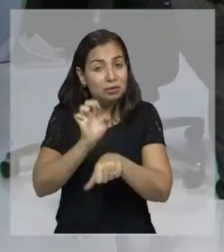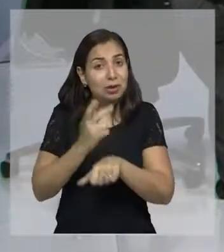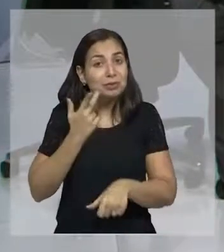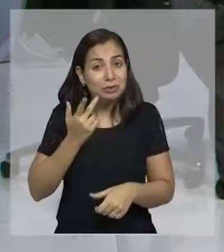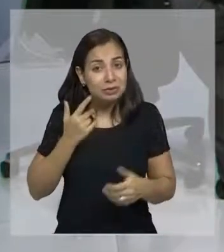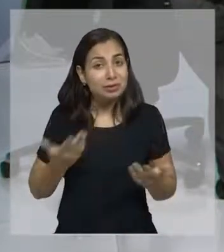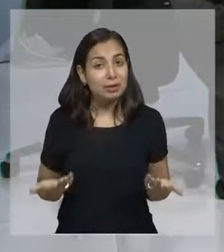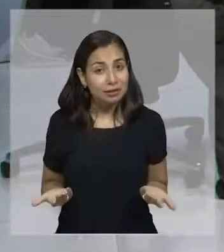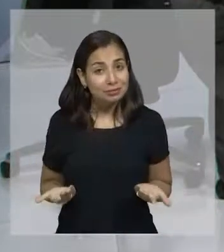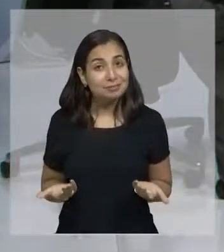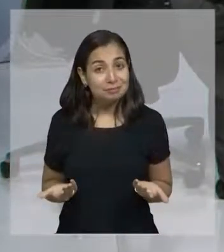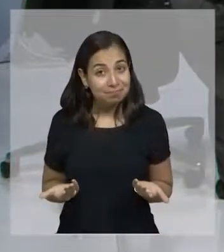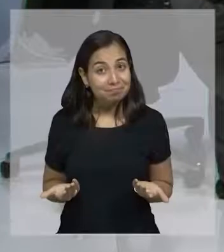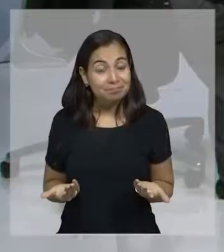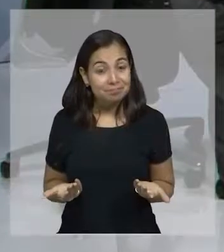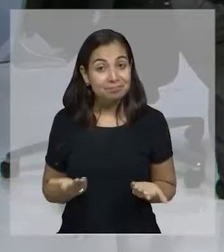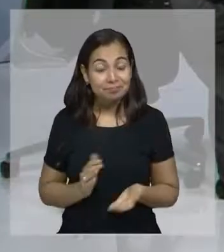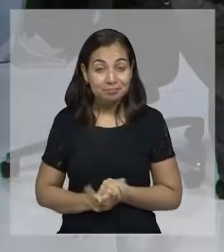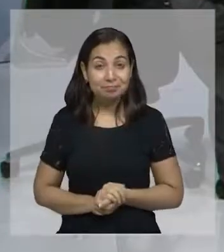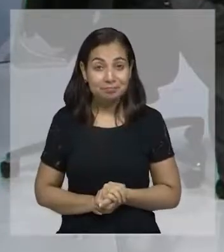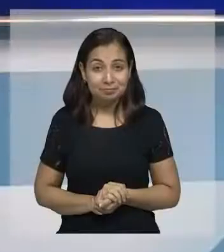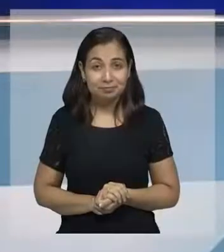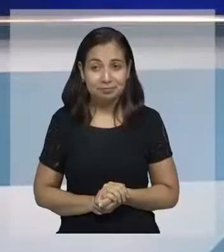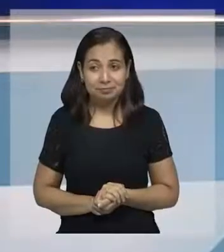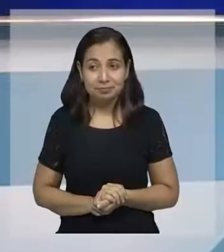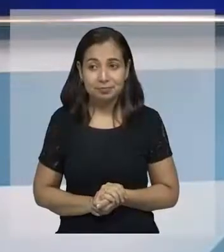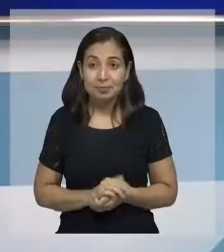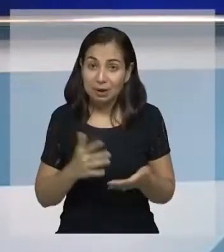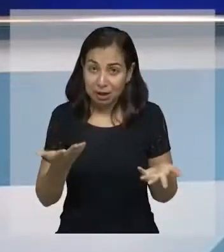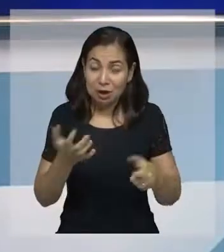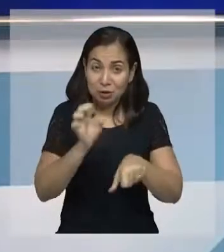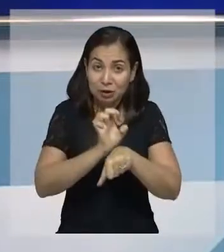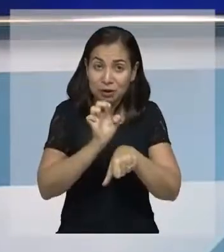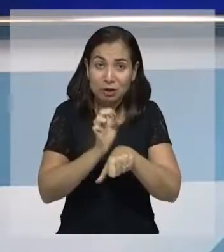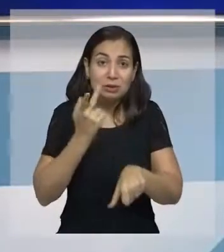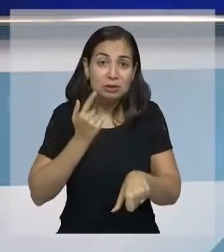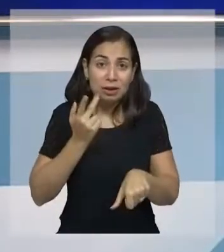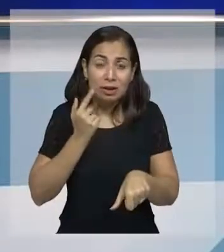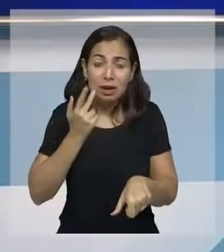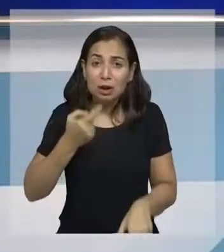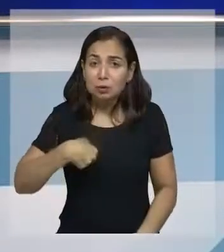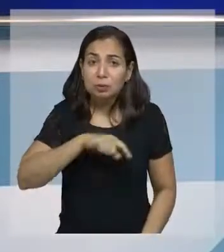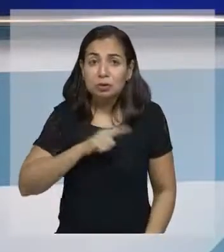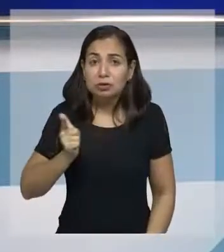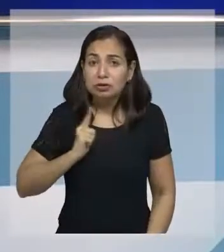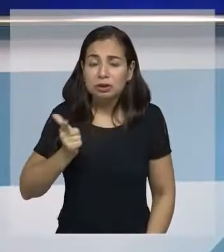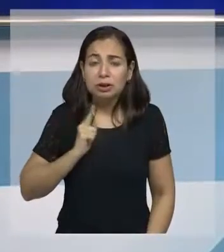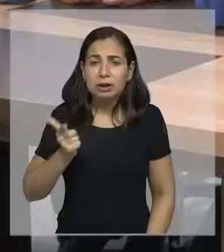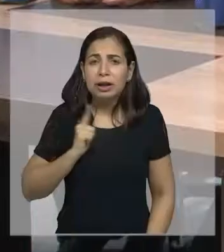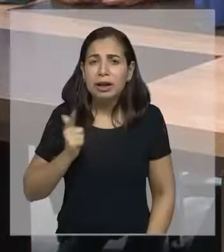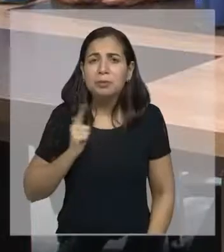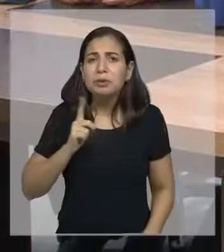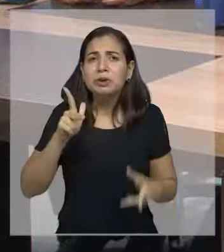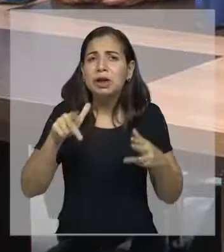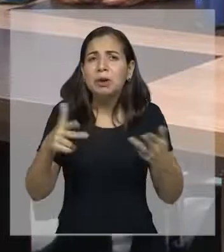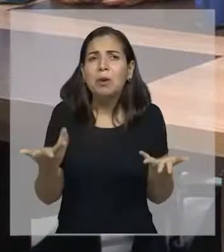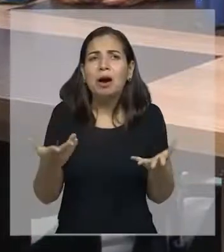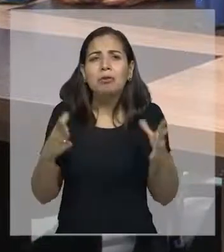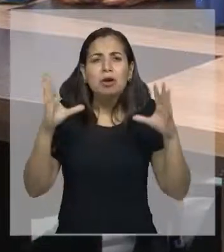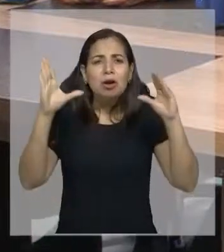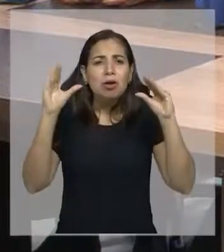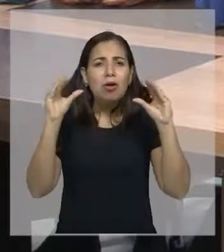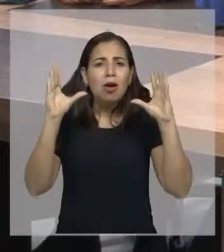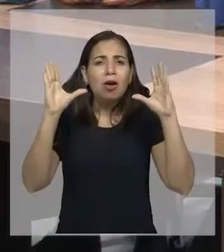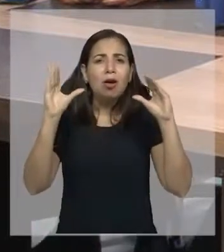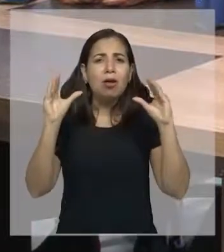Ora, no Ceará, felizmente, nós temos uma situação muito confortável em relação ao Brasil. Você tem um bom governo, um